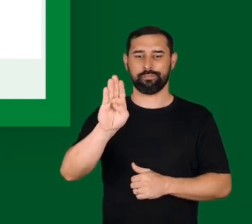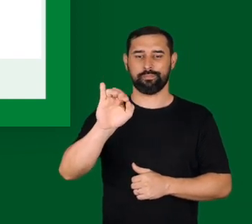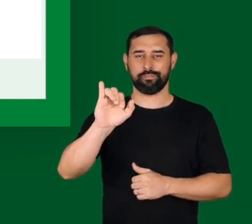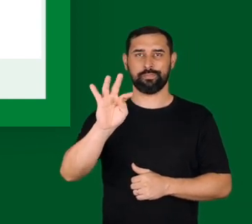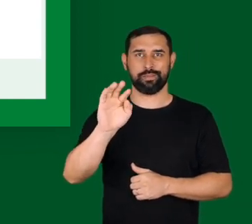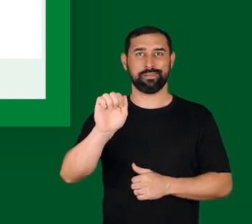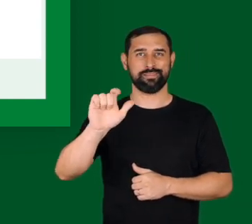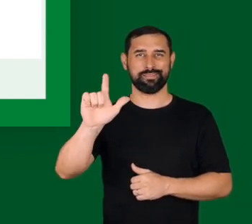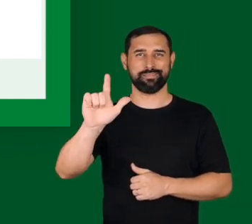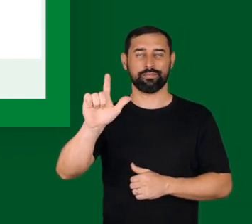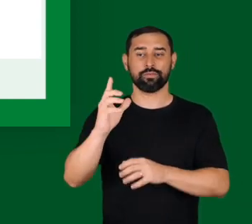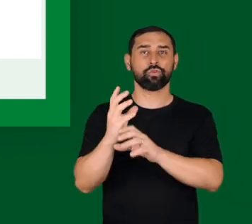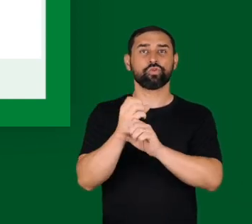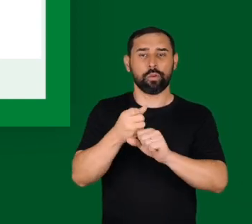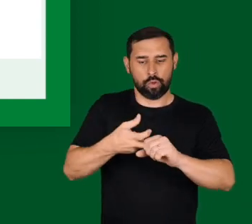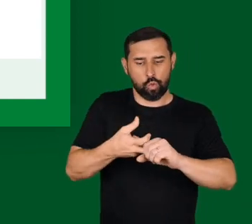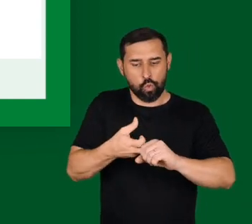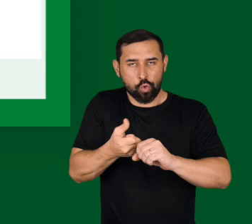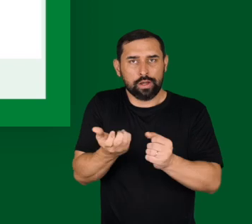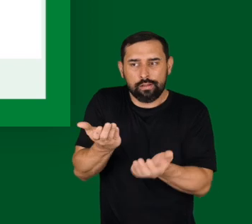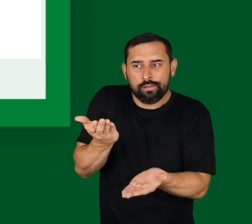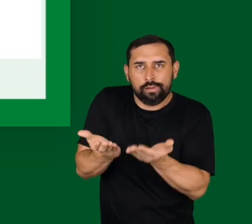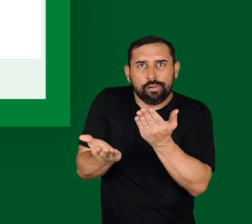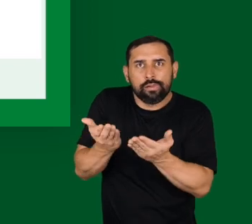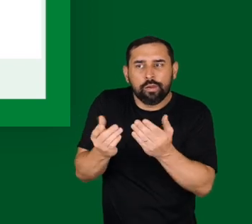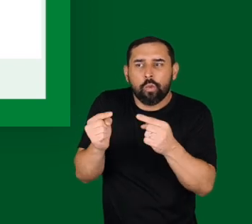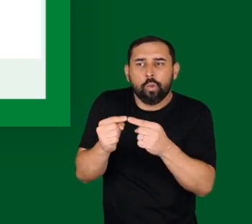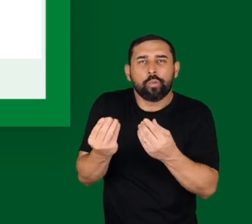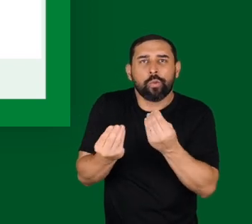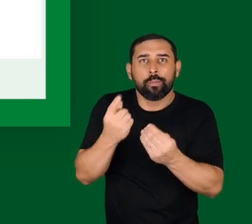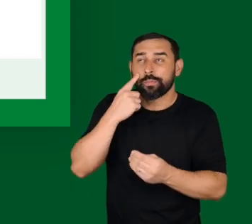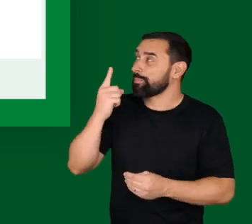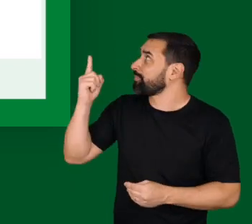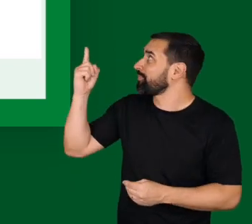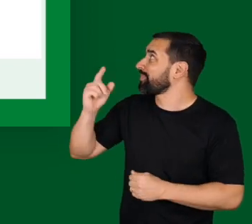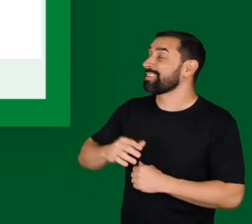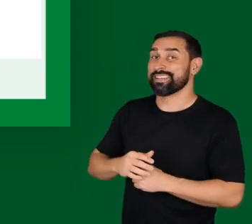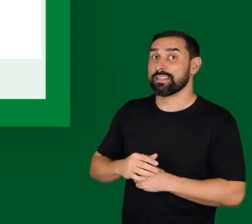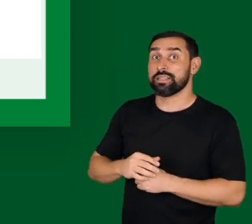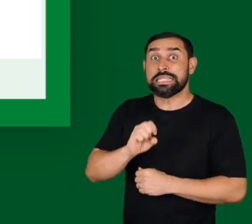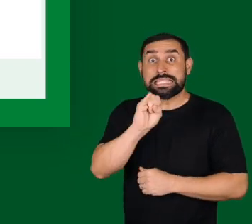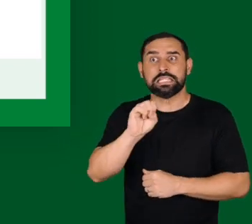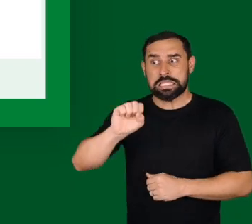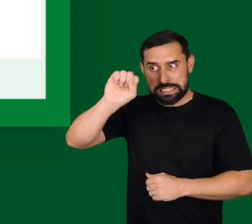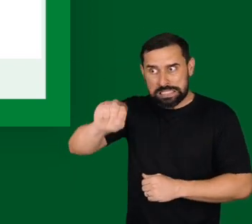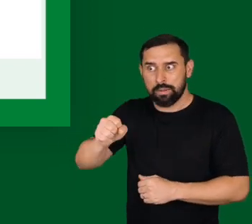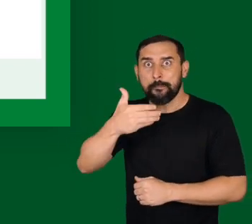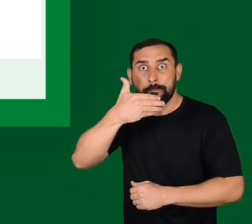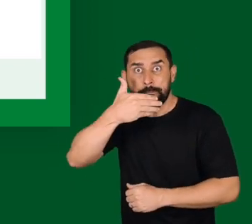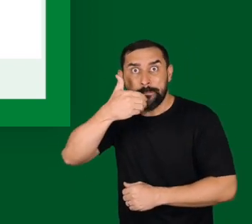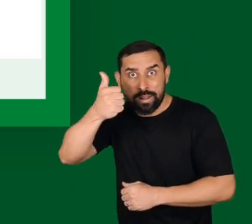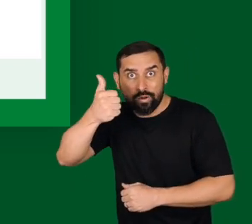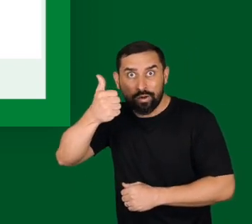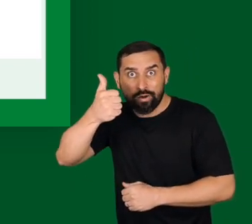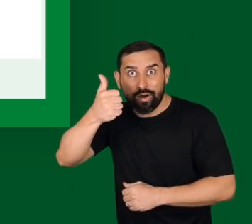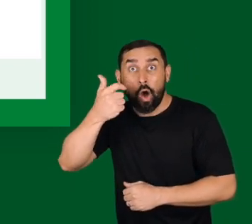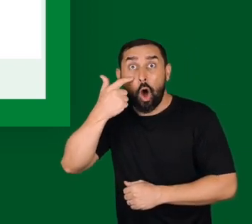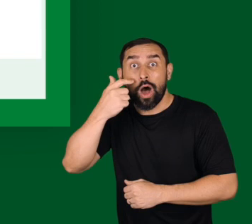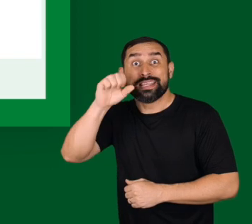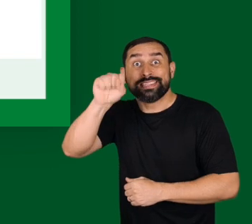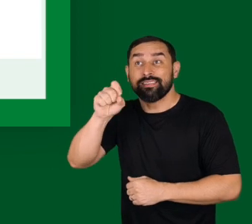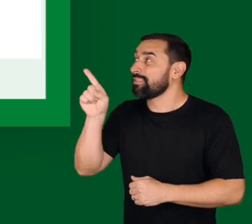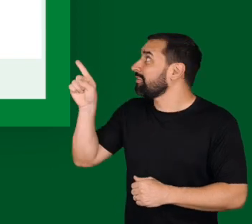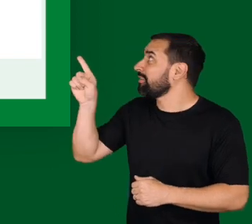a 30 miligramas. O bebê cessou a crise? Sim, melhorou. Então, eu instalo a